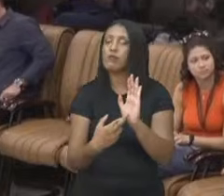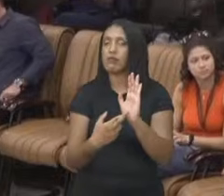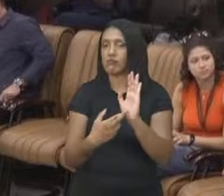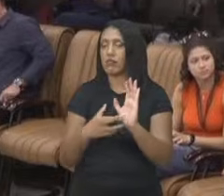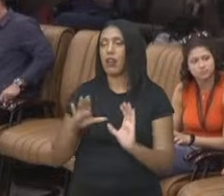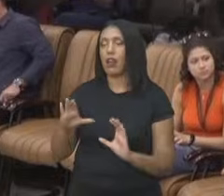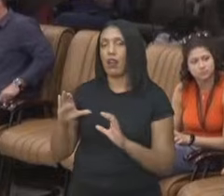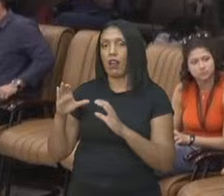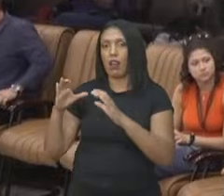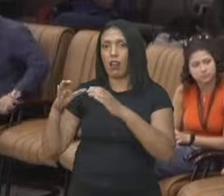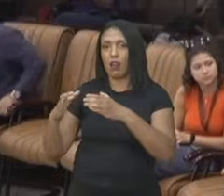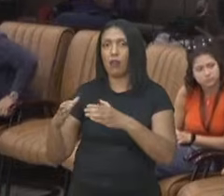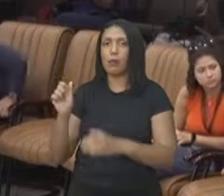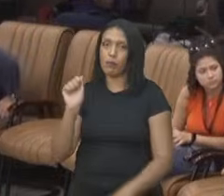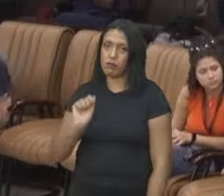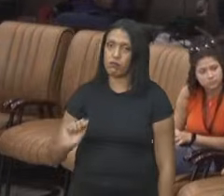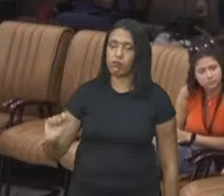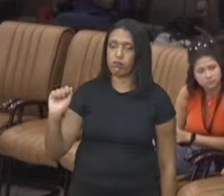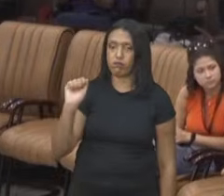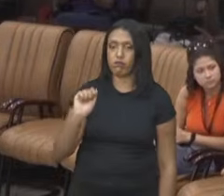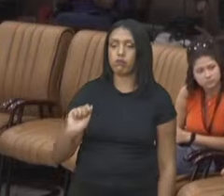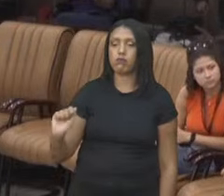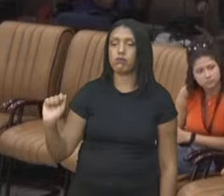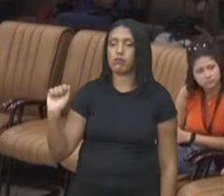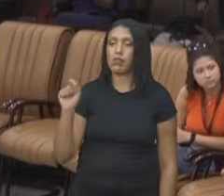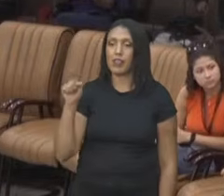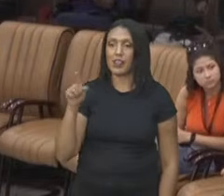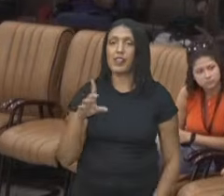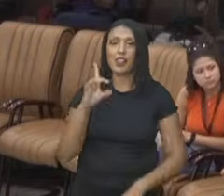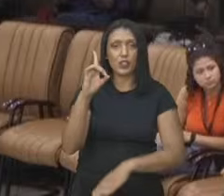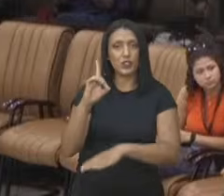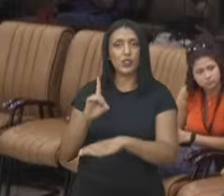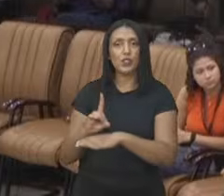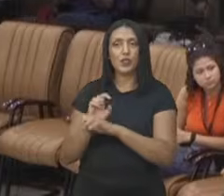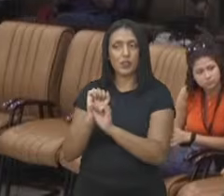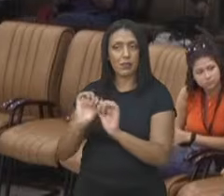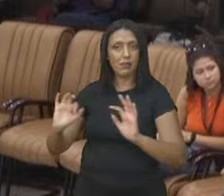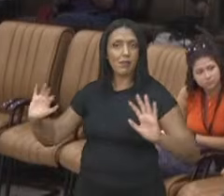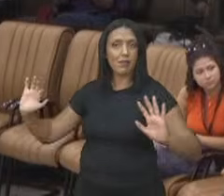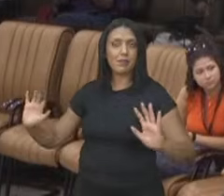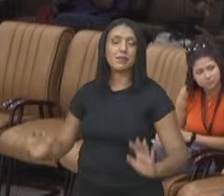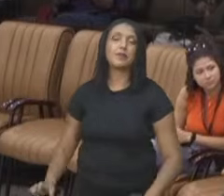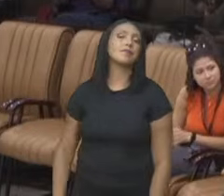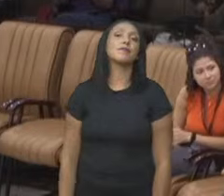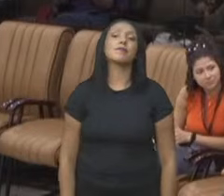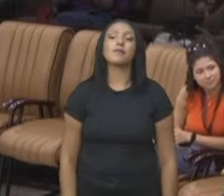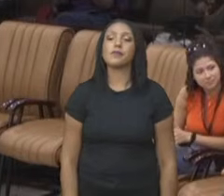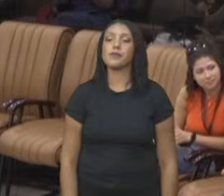a diretoria da Remar que faz esse trabalho aqui na nossa cidade.